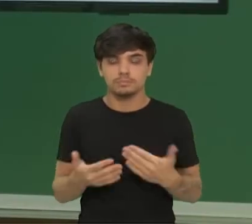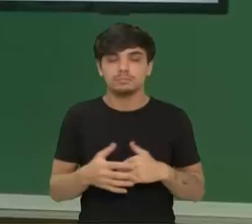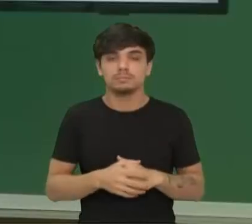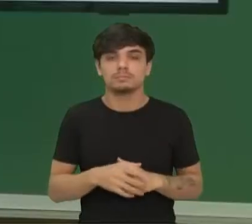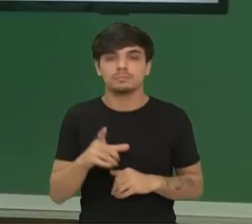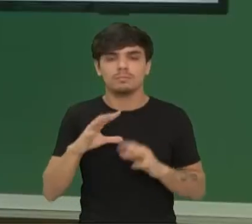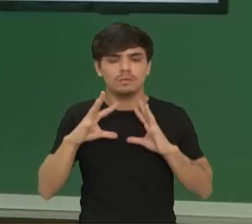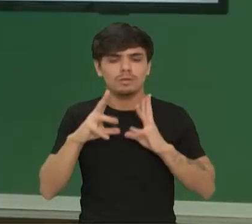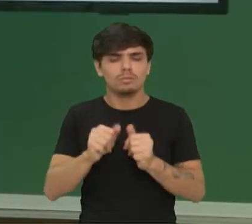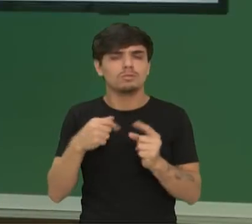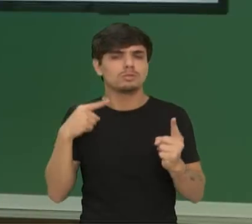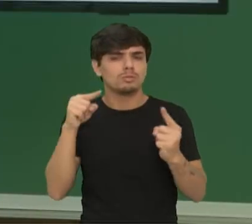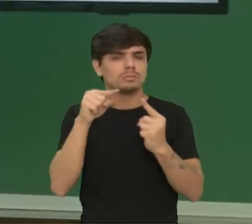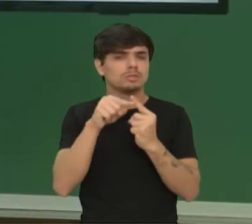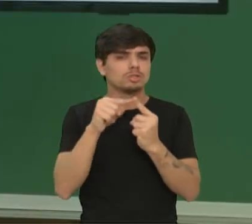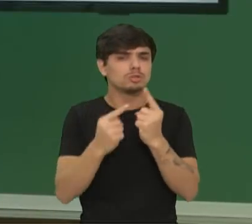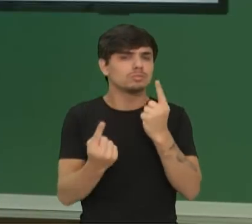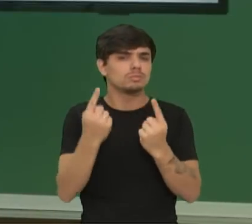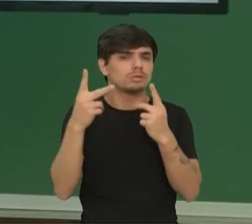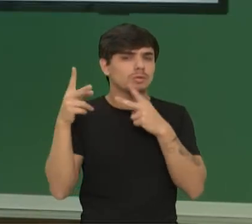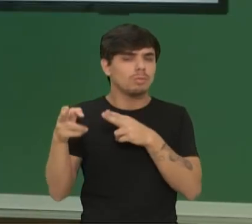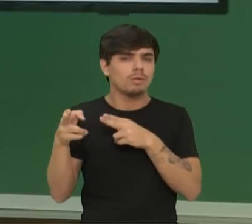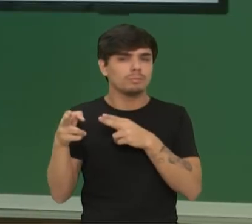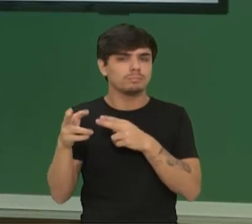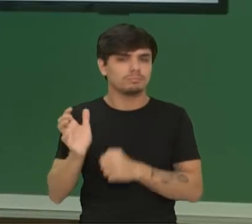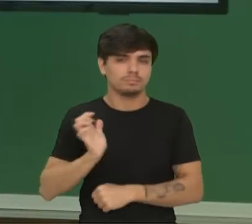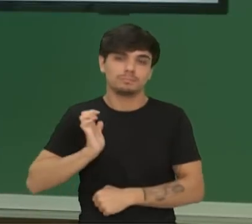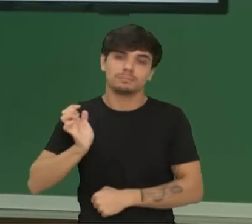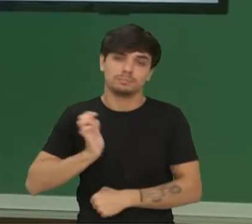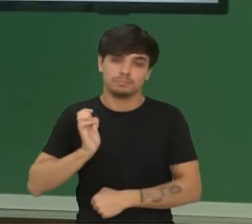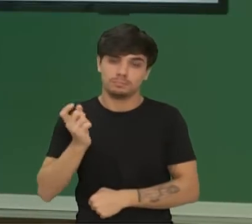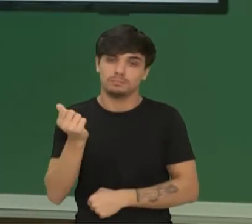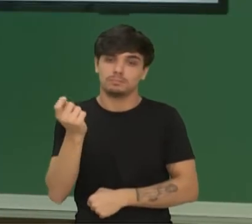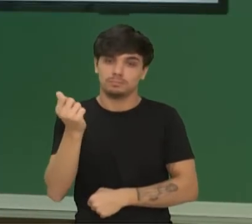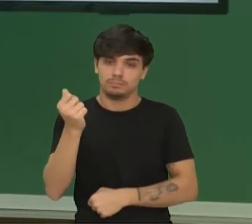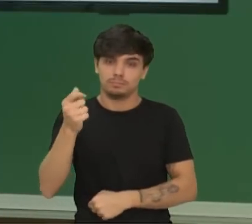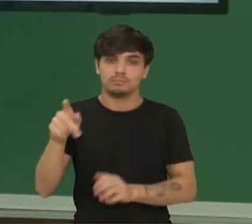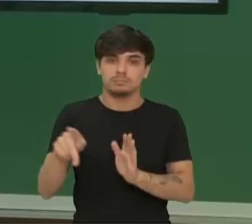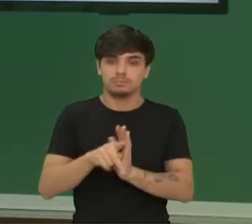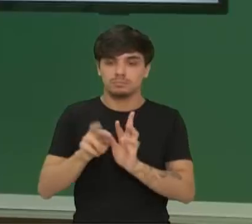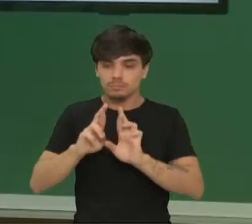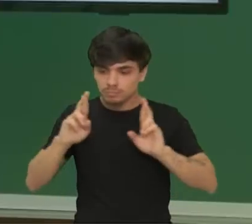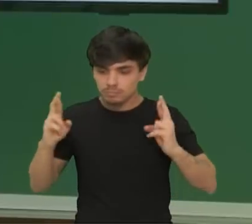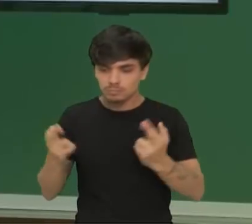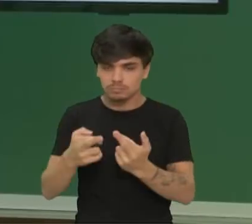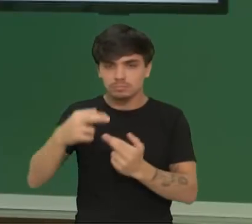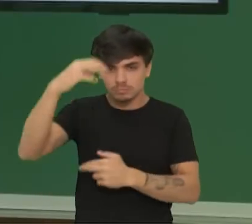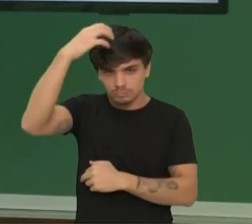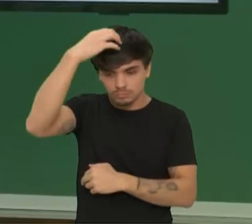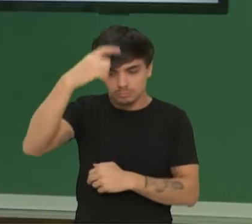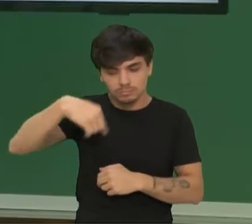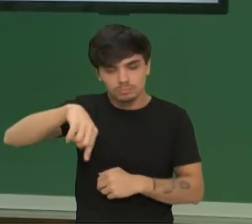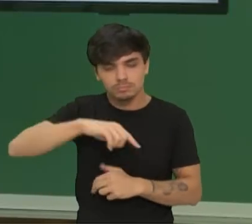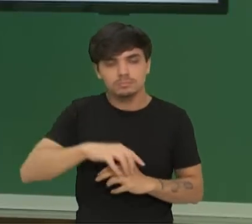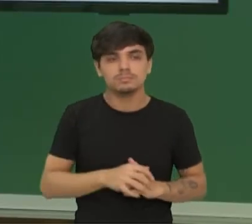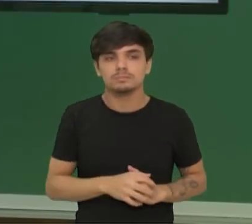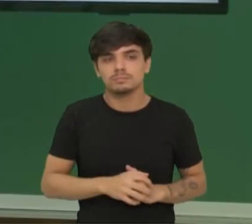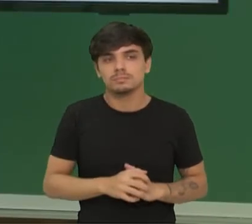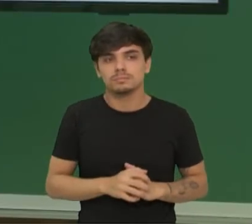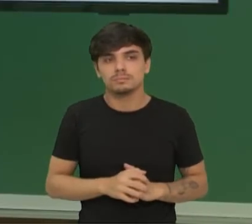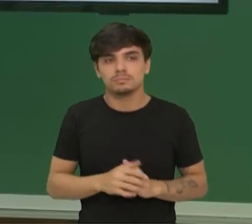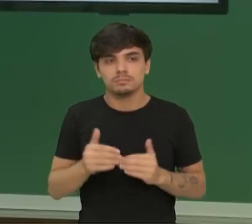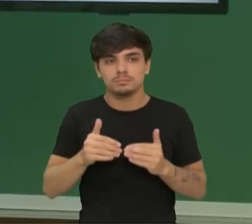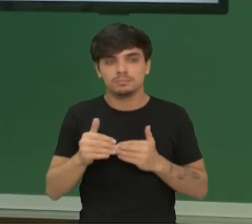todos tinham um objetivo comum. Qual era? Enriquecer o próprio reino. É claro, né? Quanto mais rico, melhor. Entre os